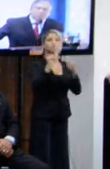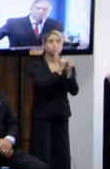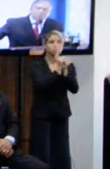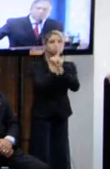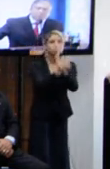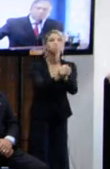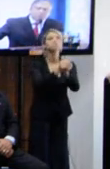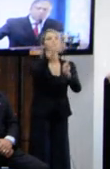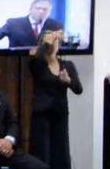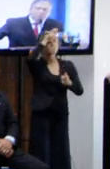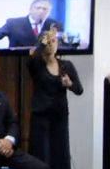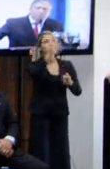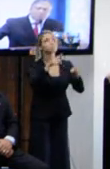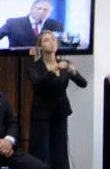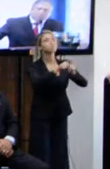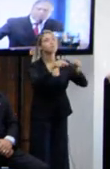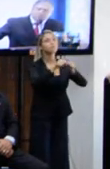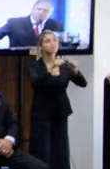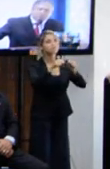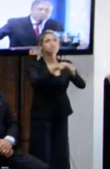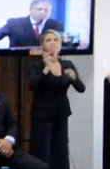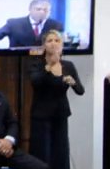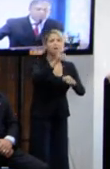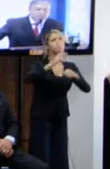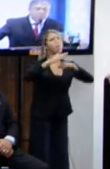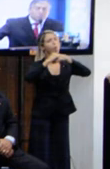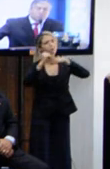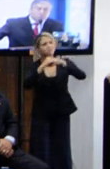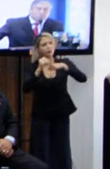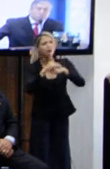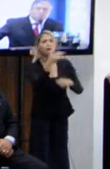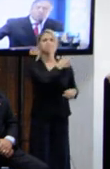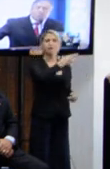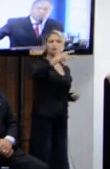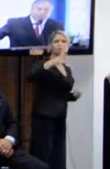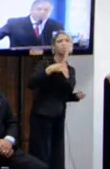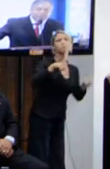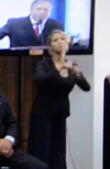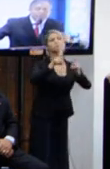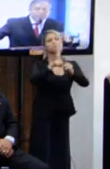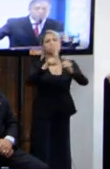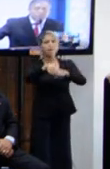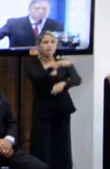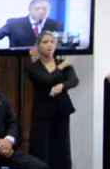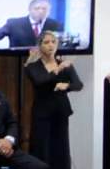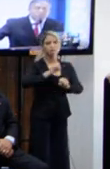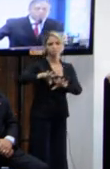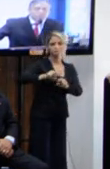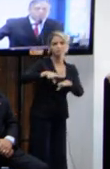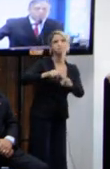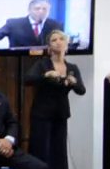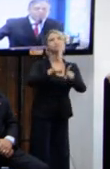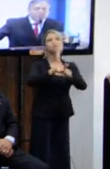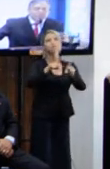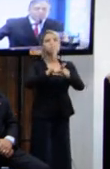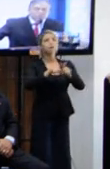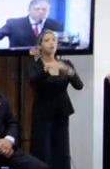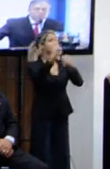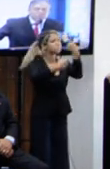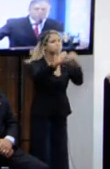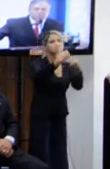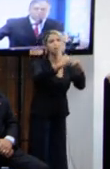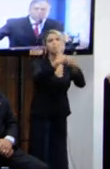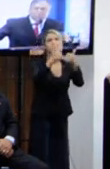sua função primordial, que é cuidar da saúde, da educação, do transporte, uma parcela da segurança e do bem-estar do